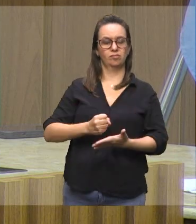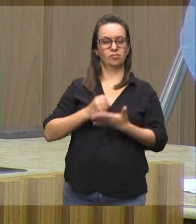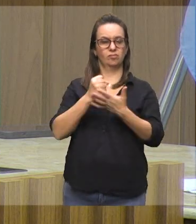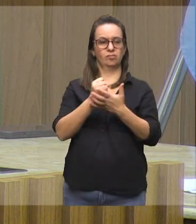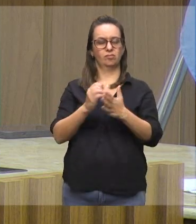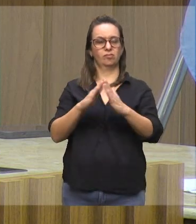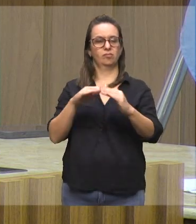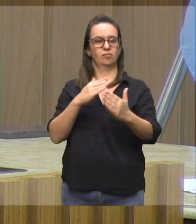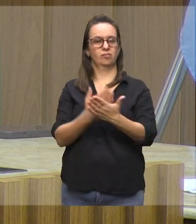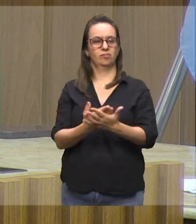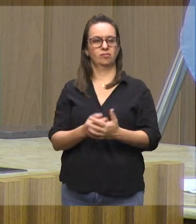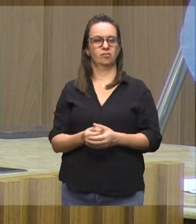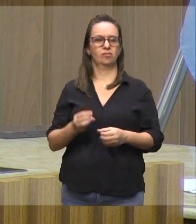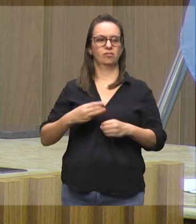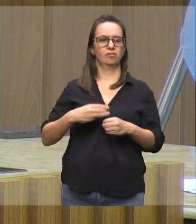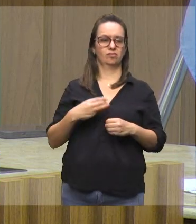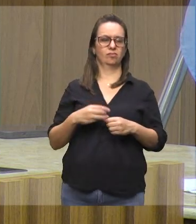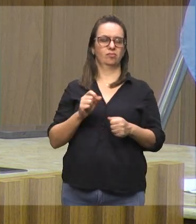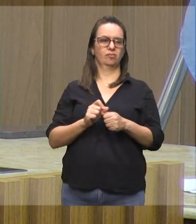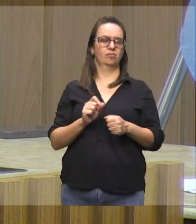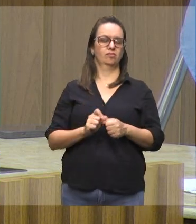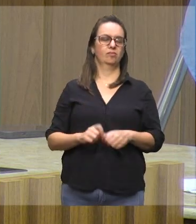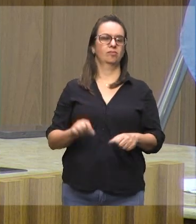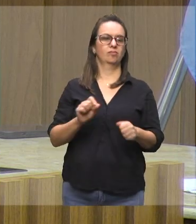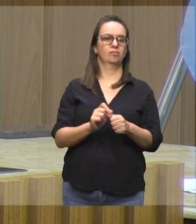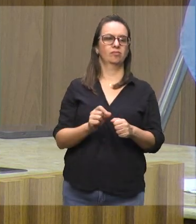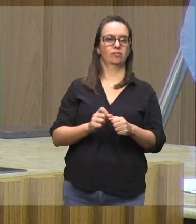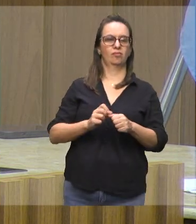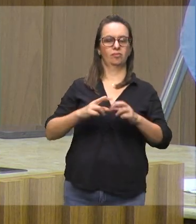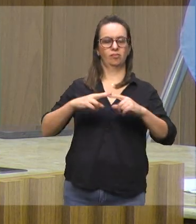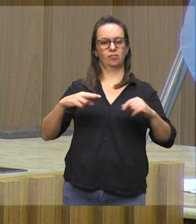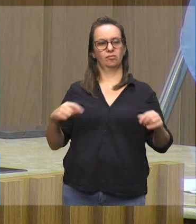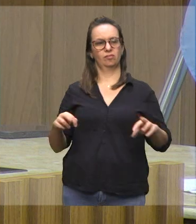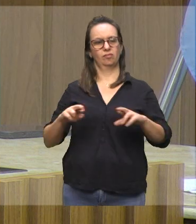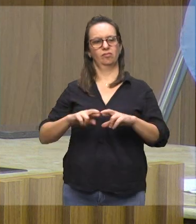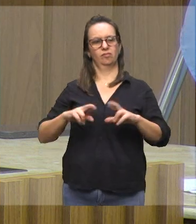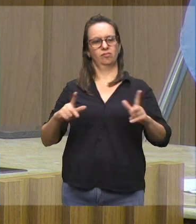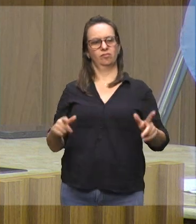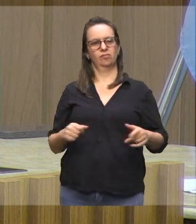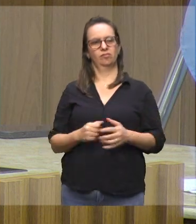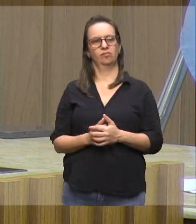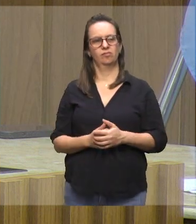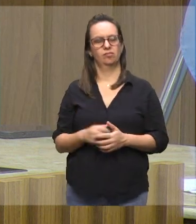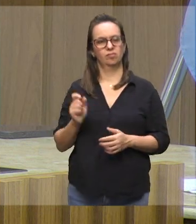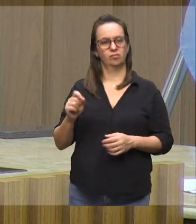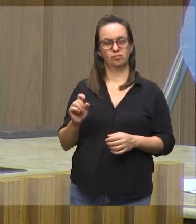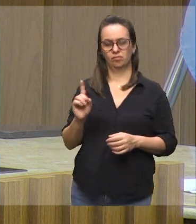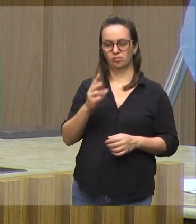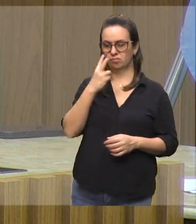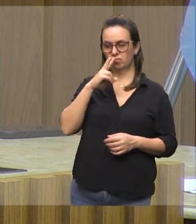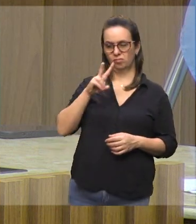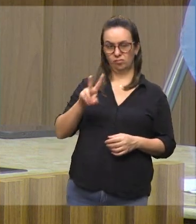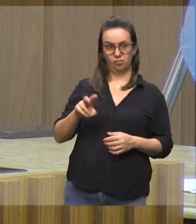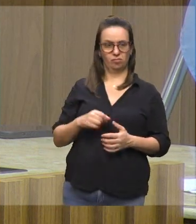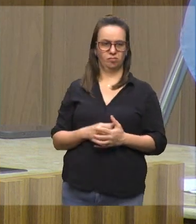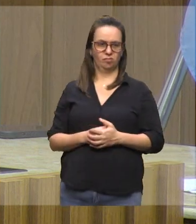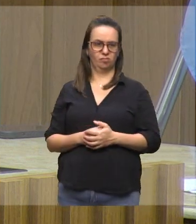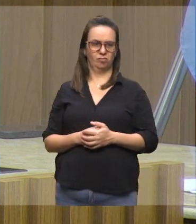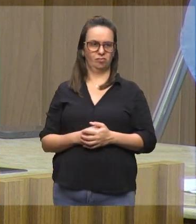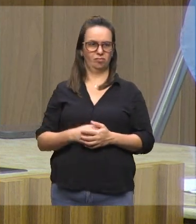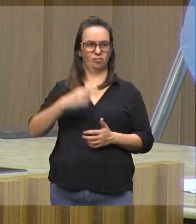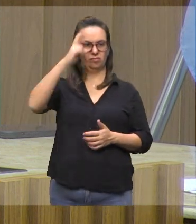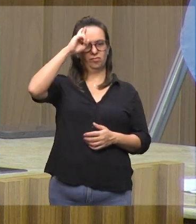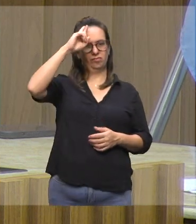fazem. E, eventualmente, fazer alguma coisa diferente que pode ter passado despercebido da coordenação, da supervisão da nossa da